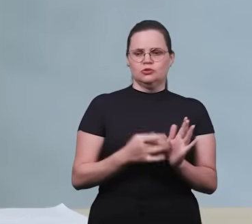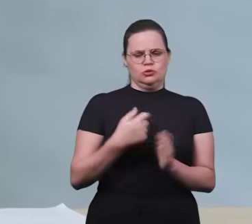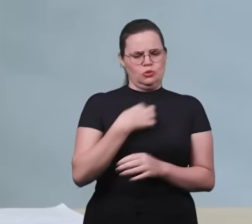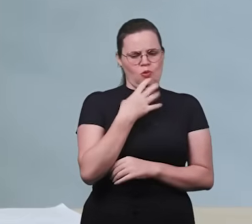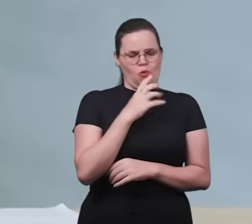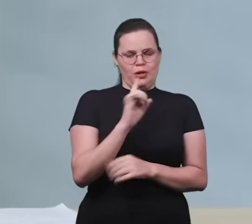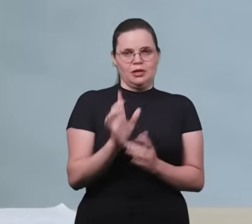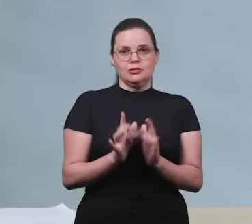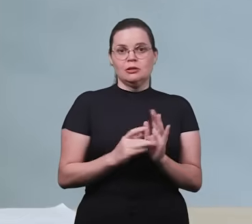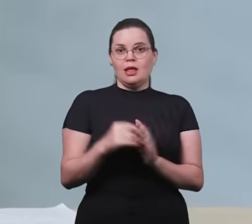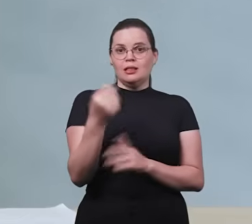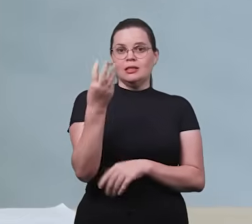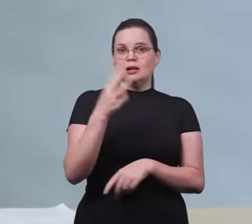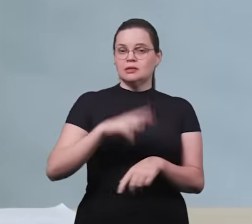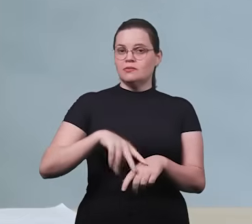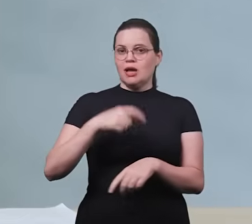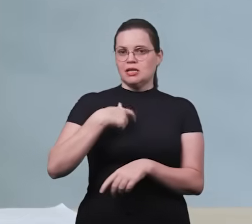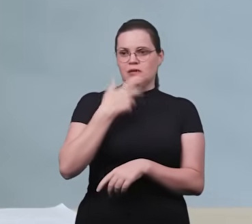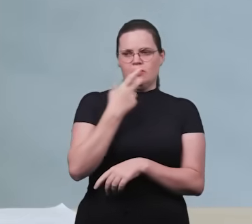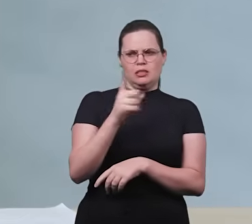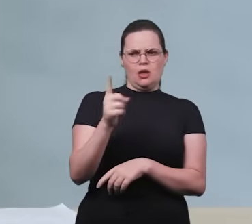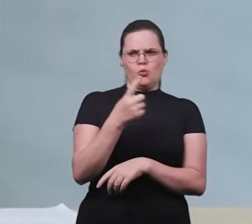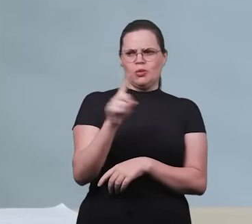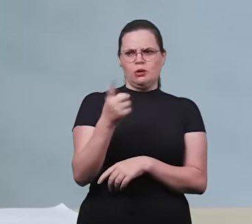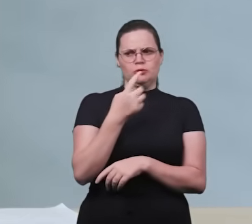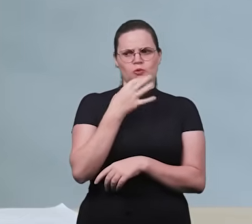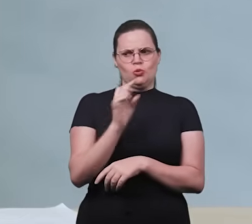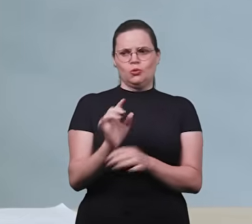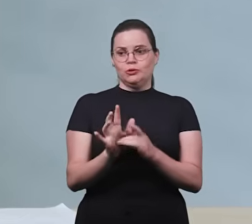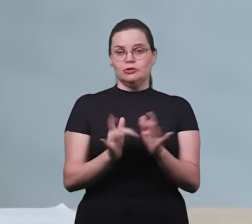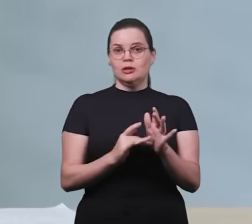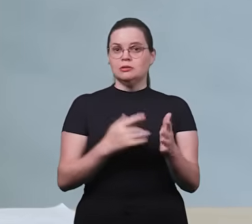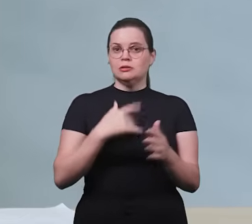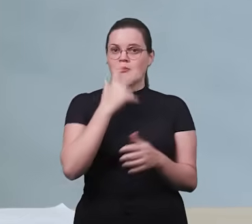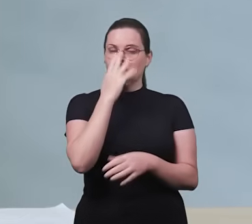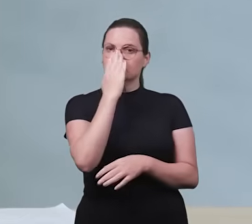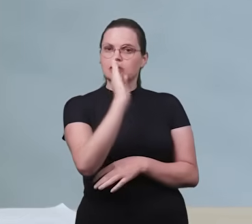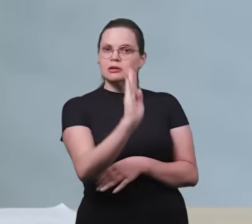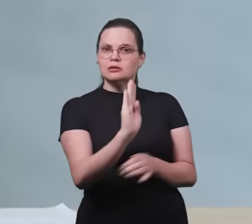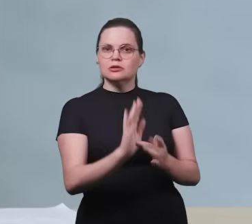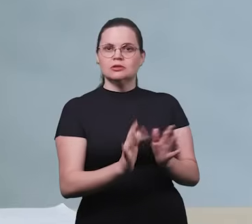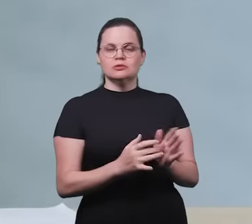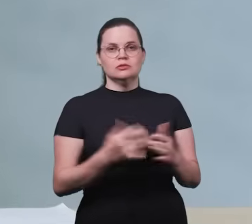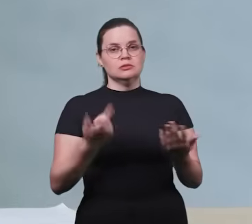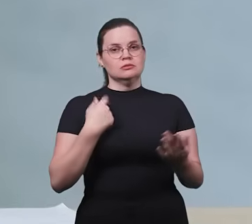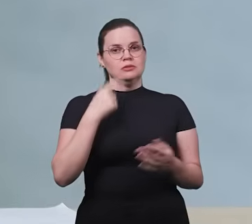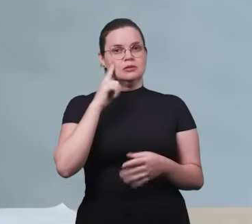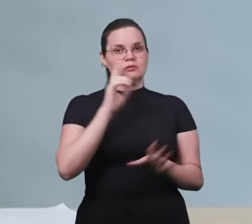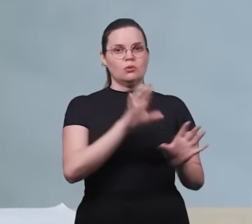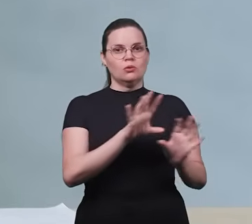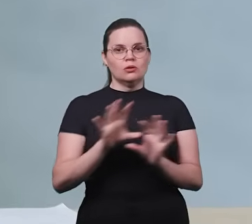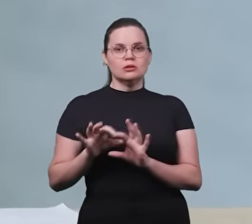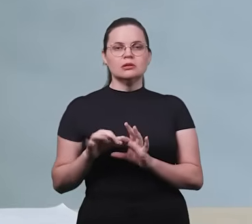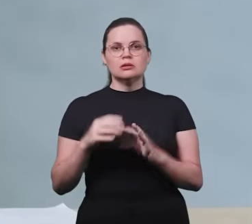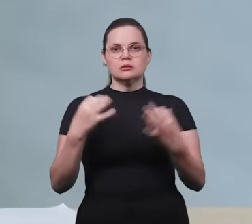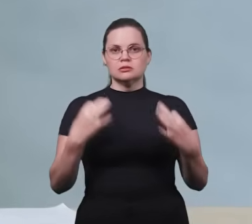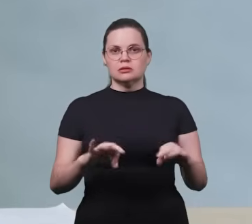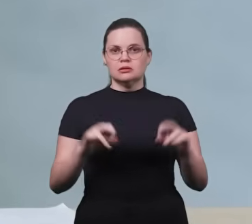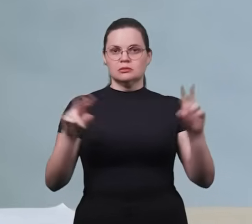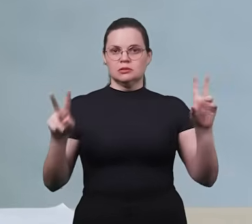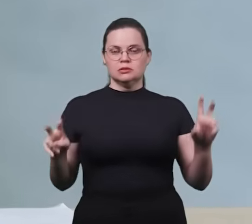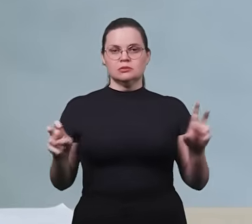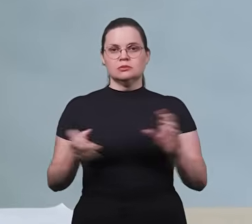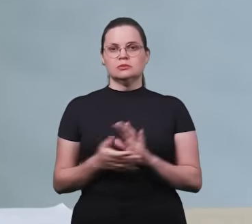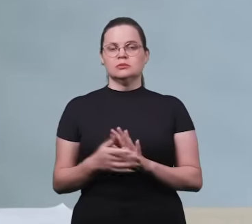própria palavra. 3 vezes. 3 vezes negando a Jesus. E quando nós pegamos a tradução, o contexto, de fato,